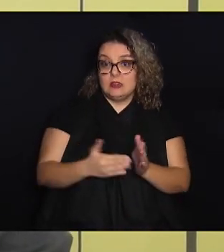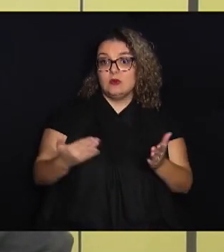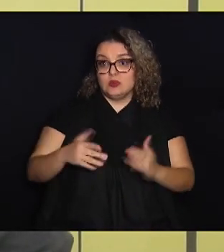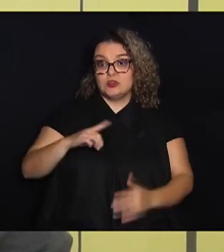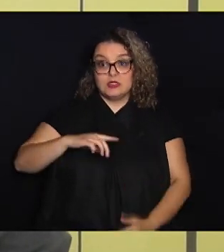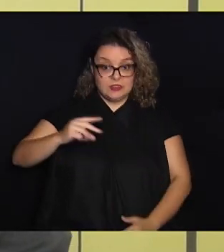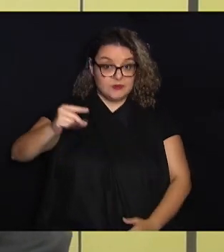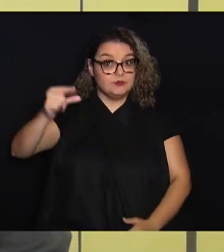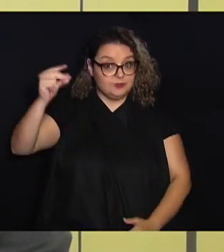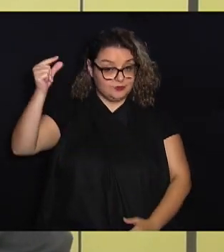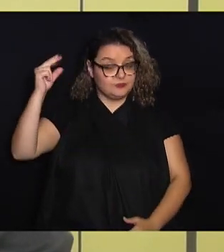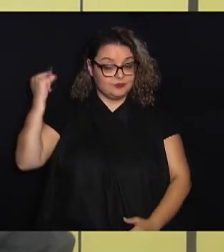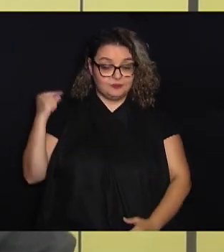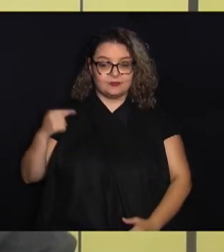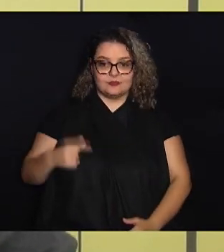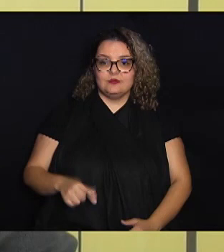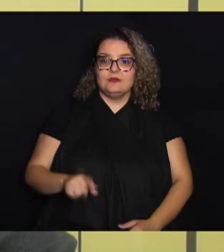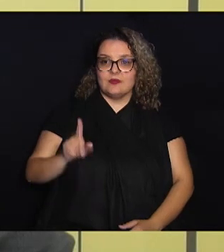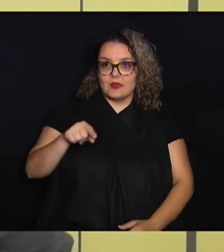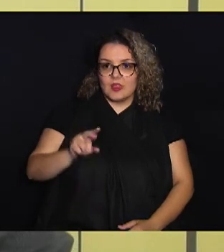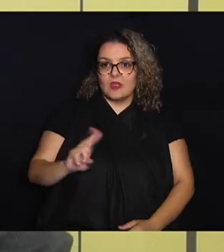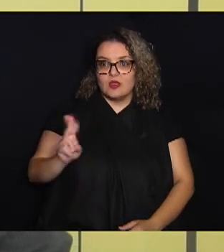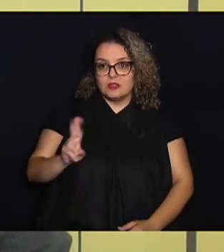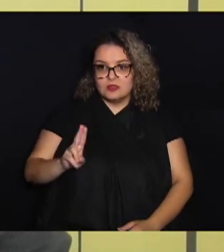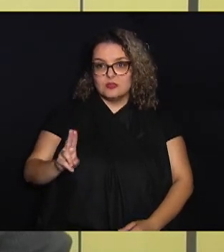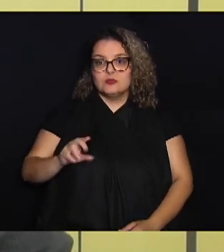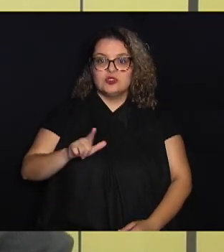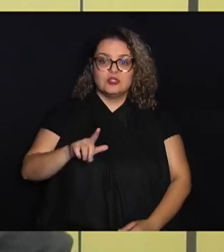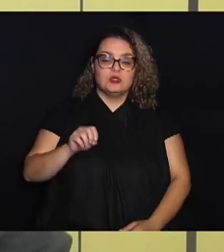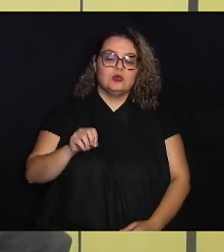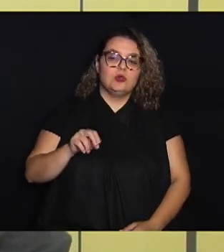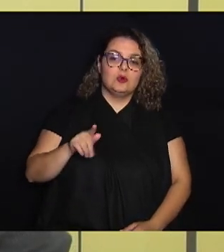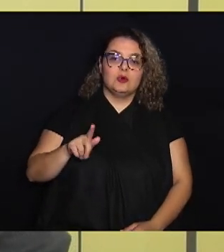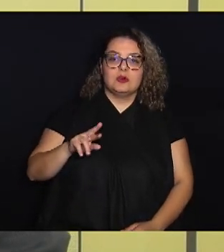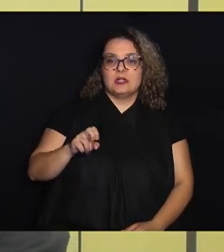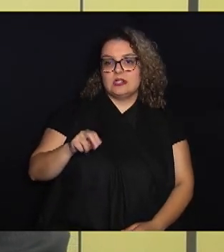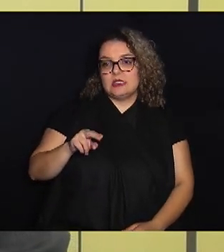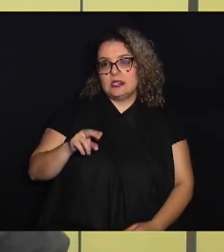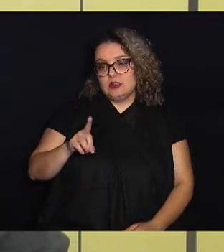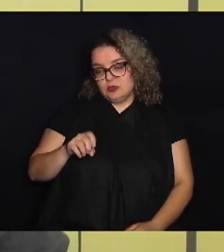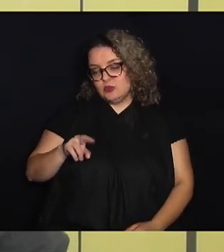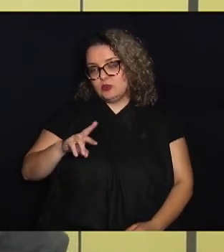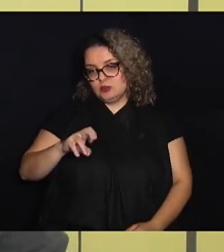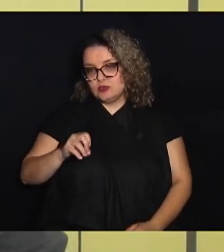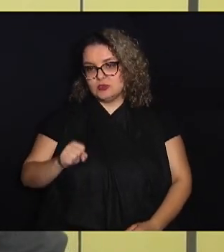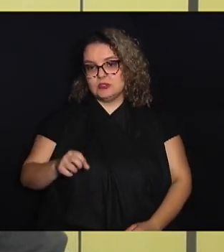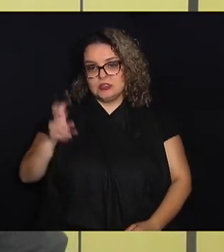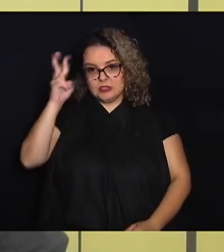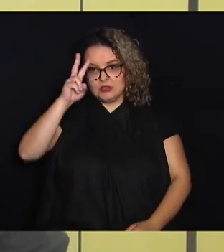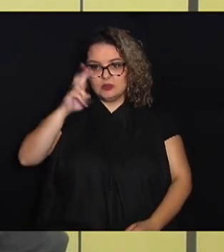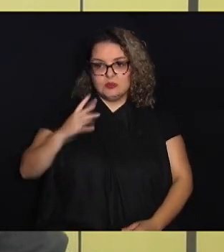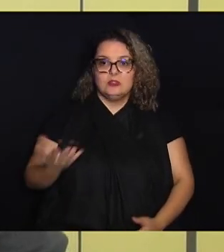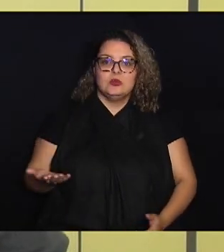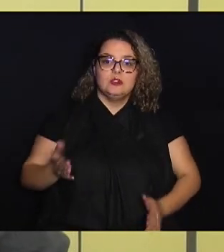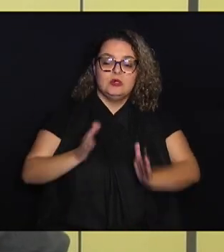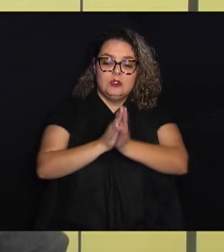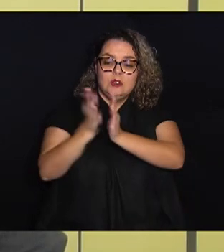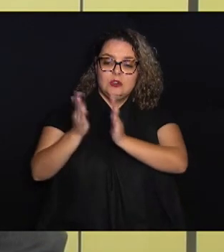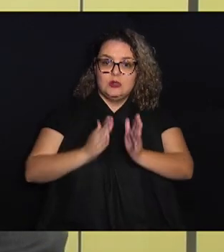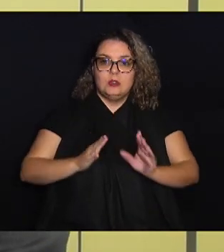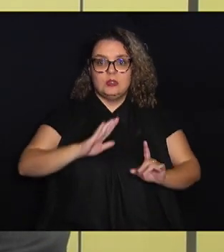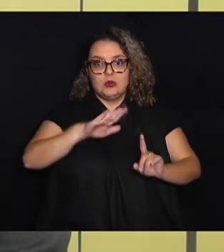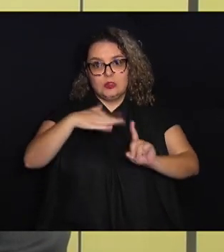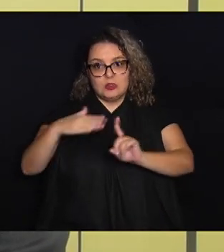muitos anos isso, é a denominação de logradouros. Então, a nossa biblioteca tem feito resgate das biografias dessas pessoas